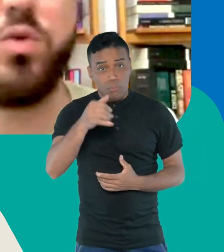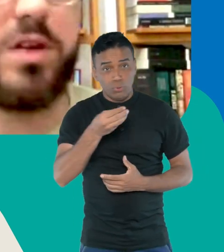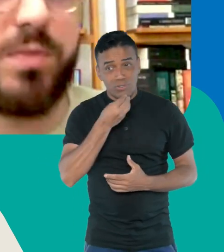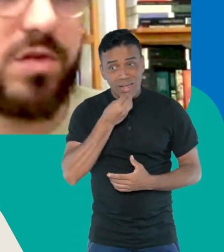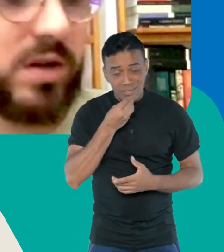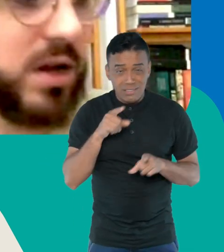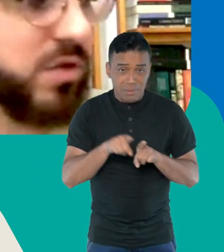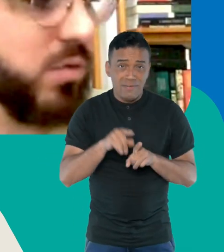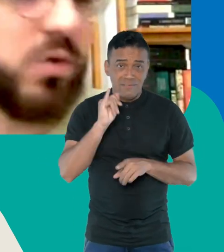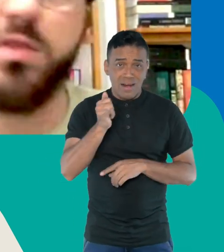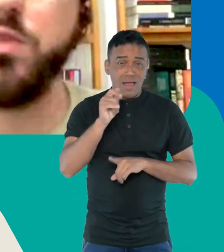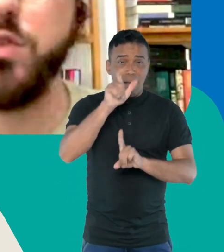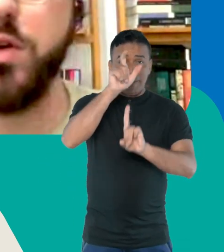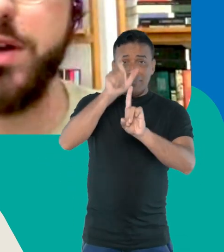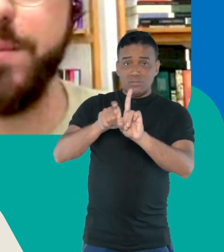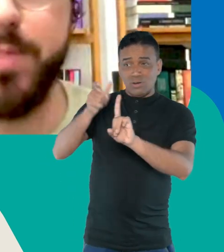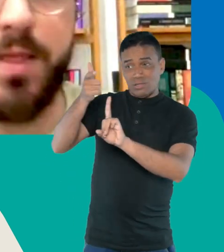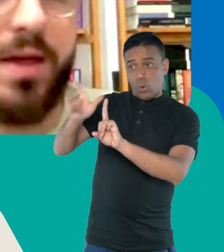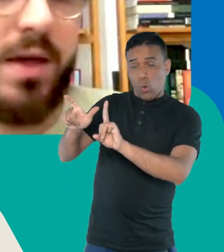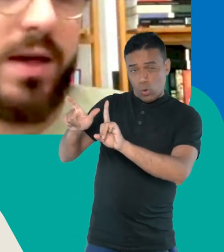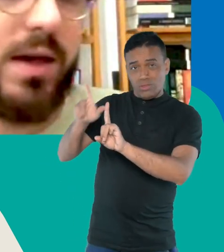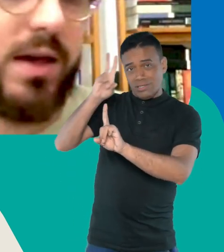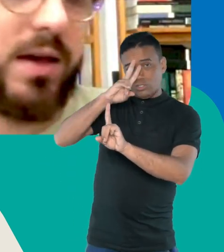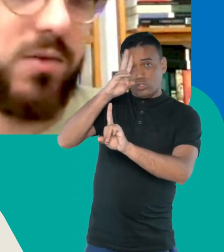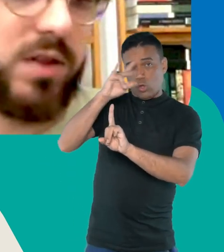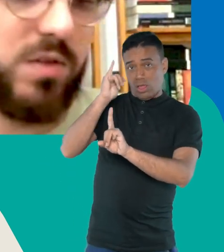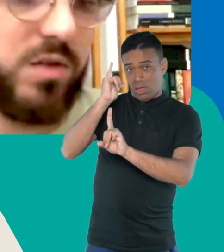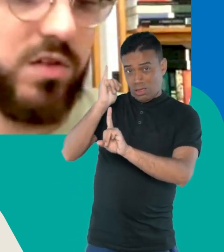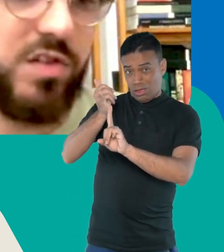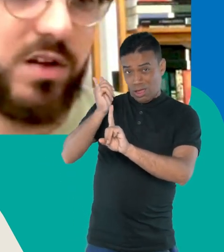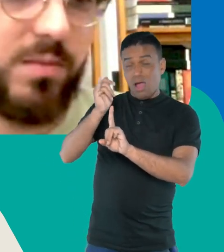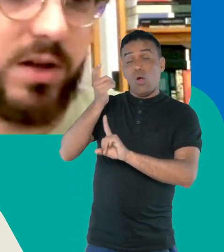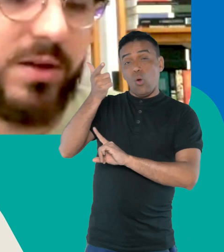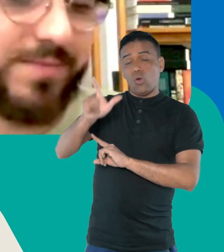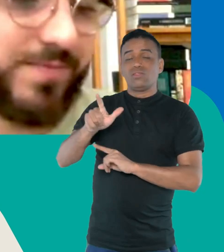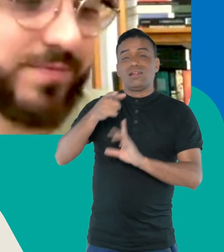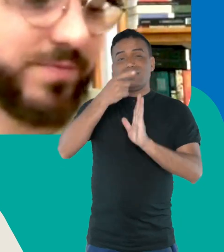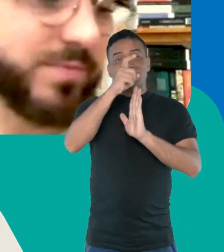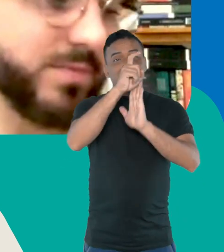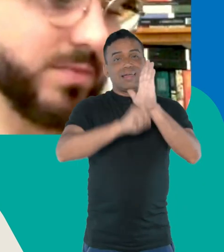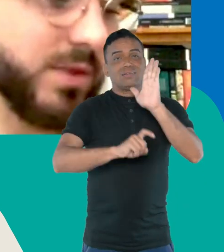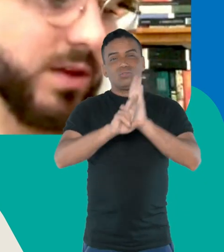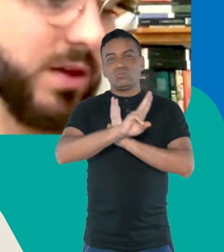de uma outra personagem, com uma outra história. O texto se chama...